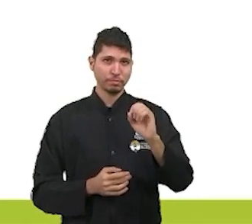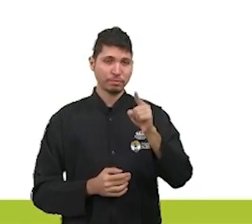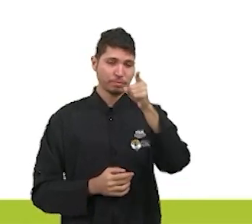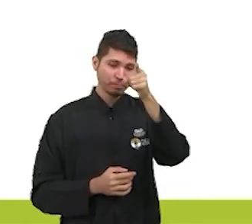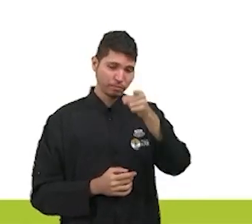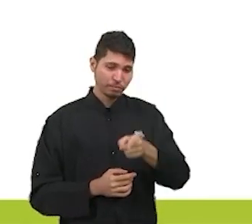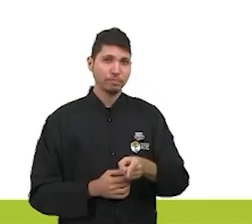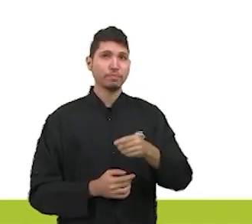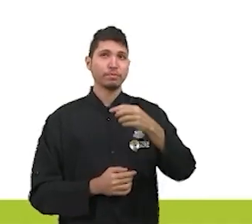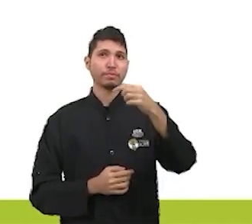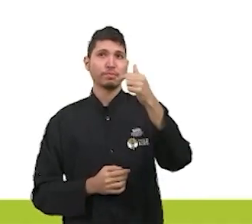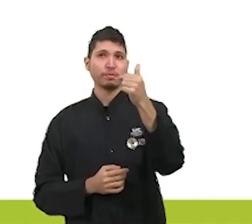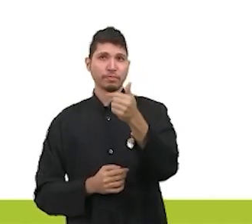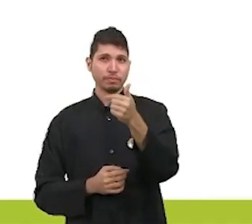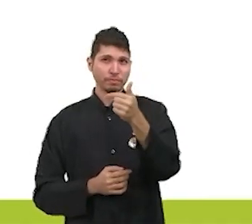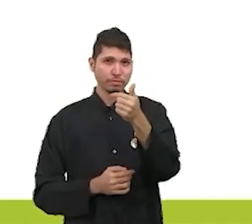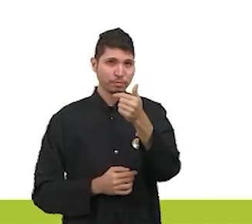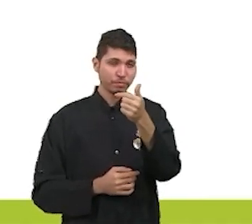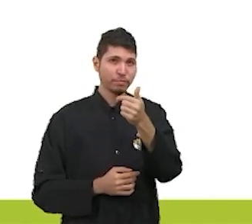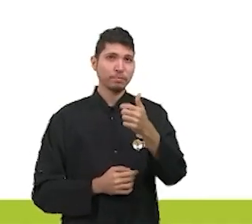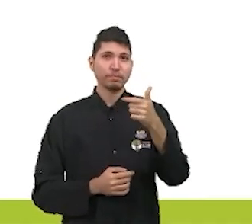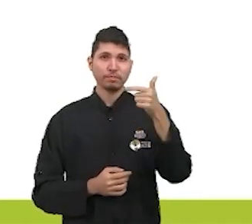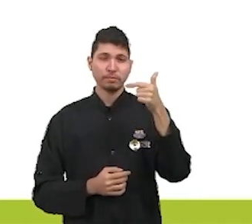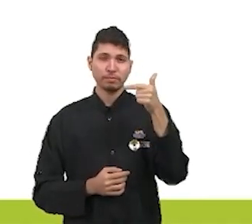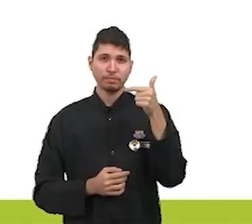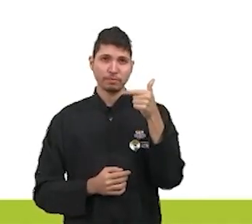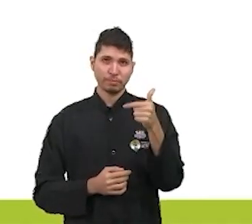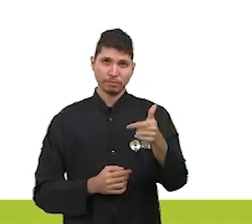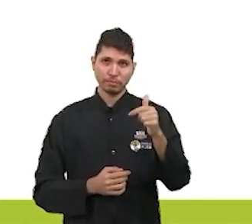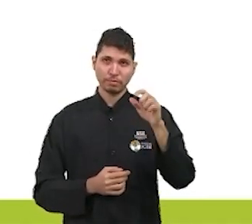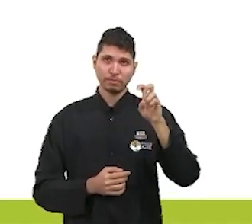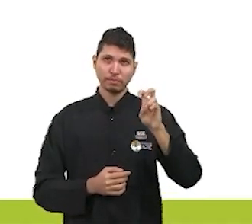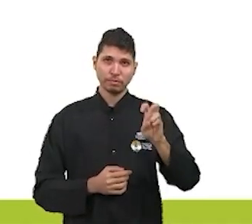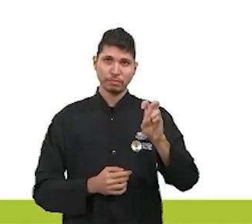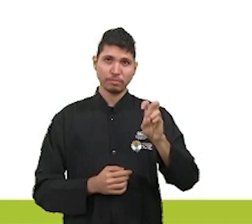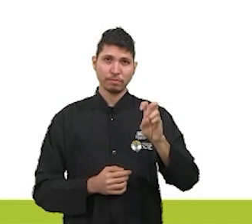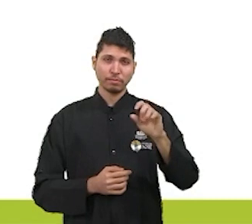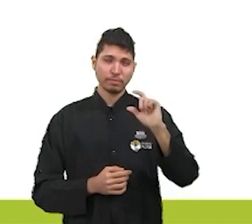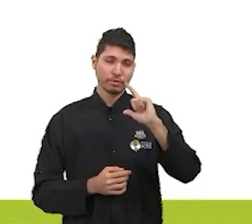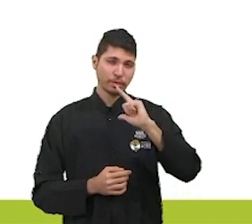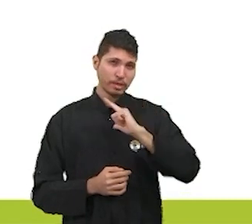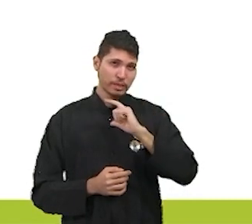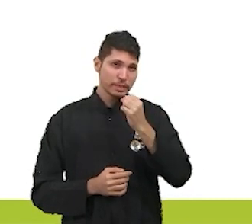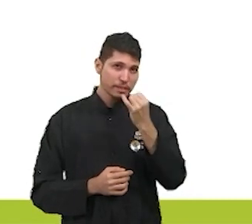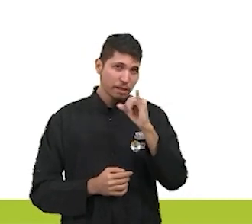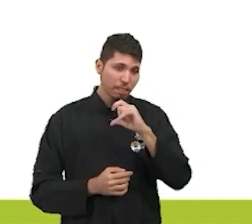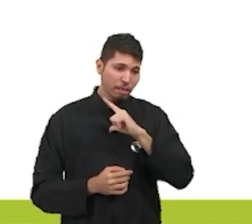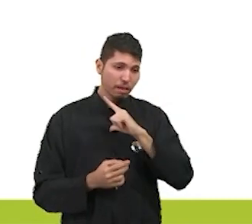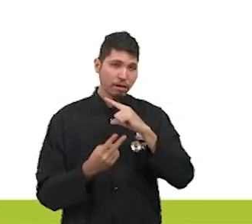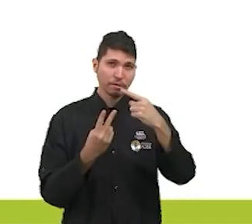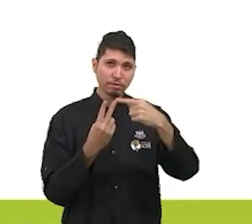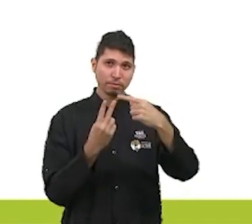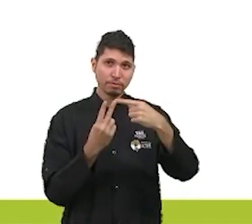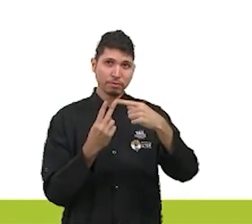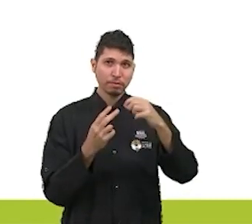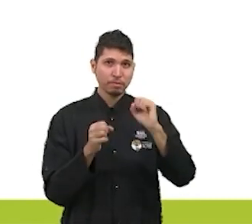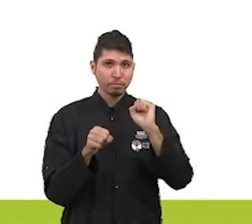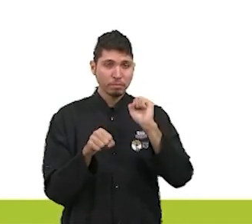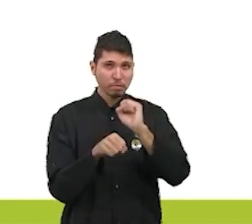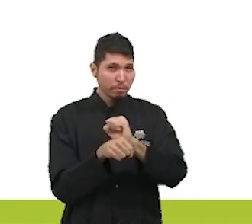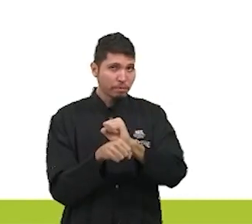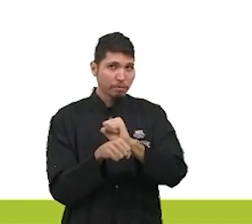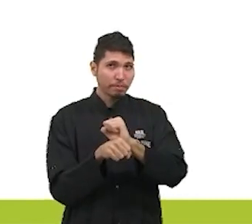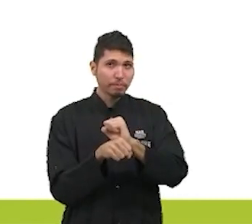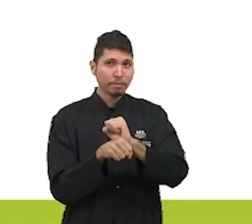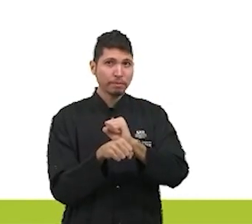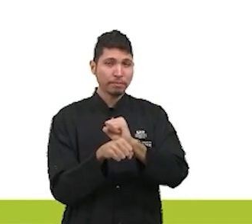vai dar 25. Olha como fica fácil. Como 25 tem raiz quadrada, eu posso parar aqui, tá? Então 50,